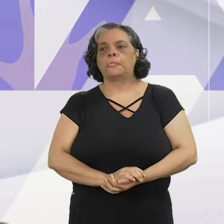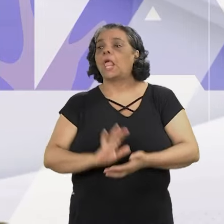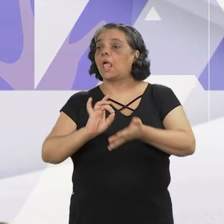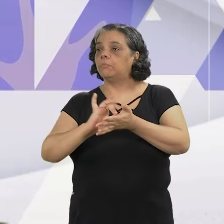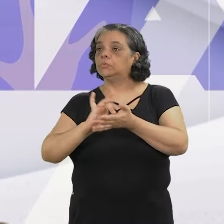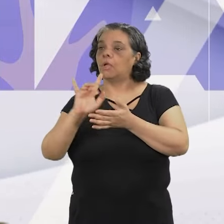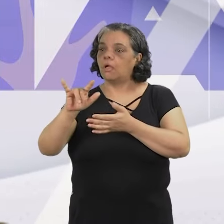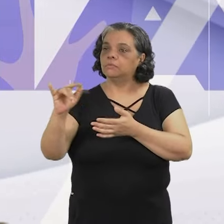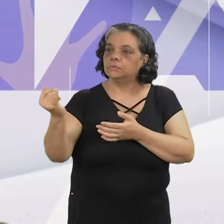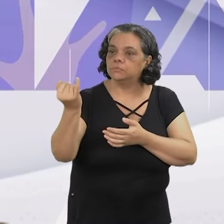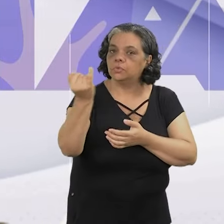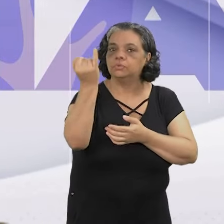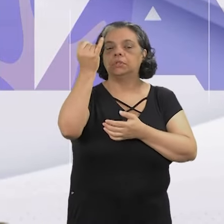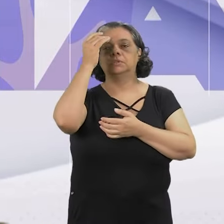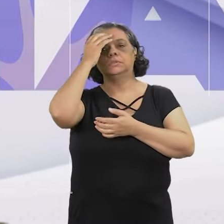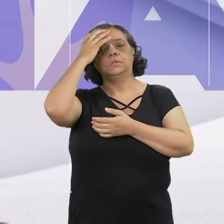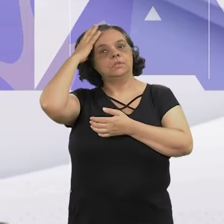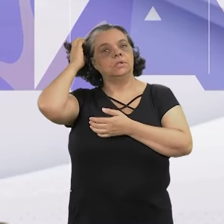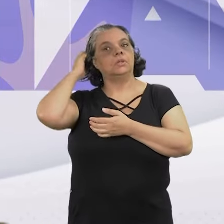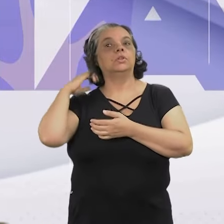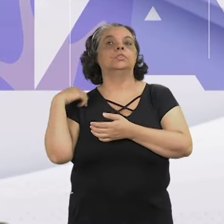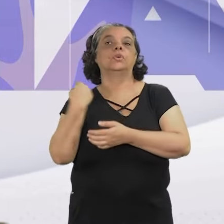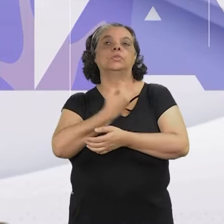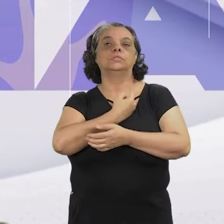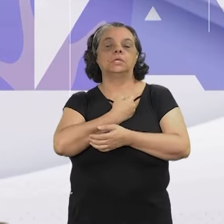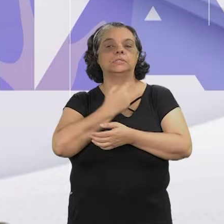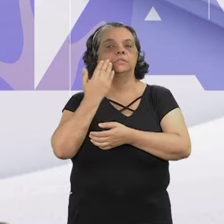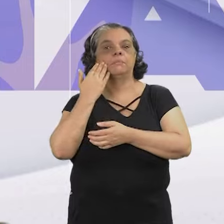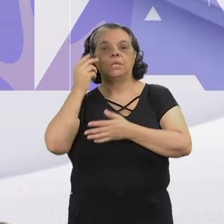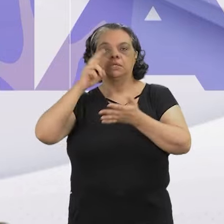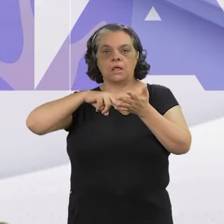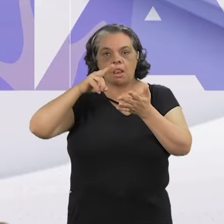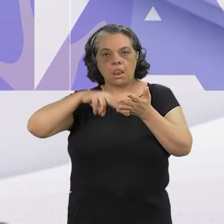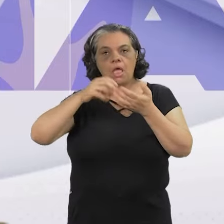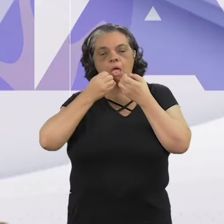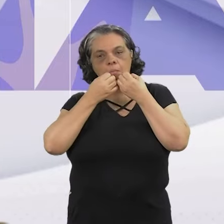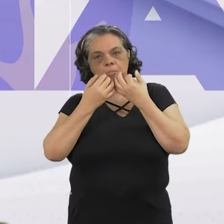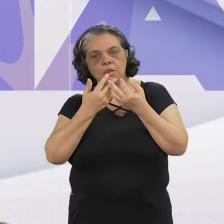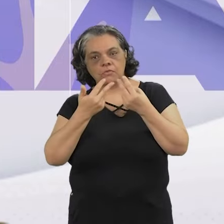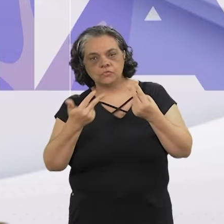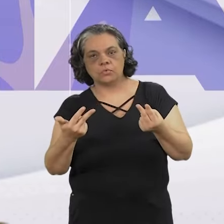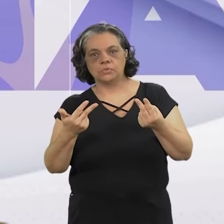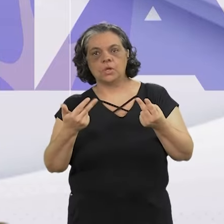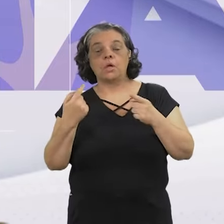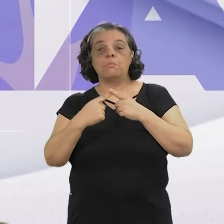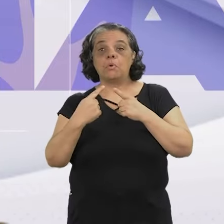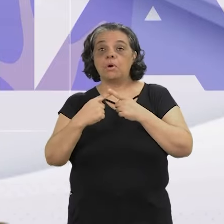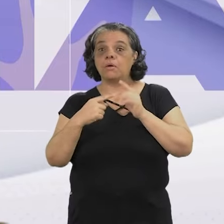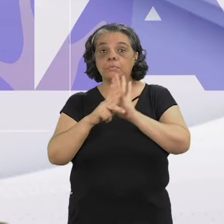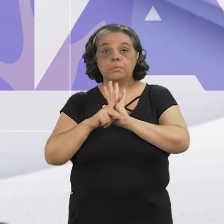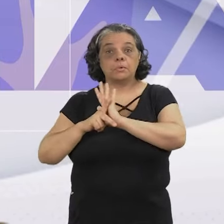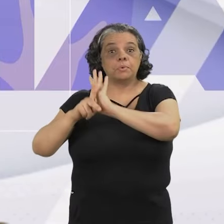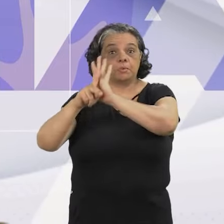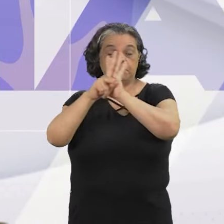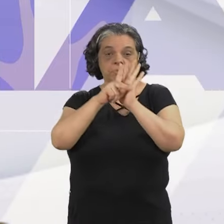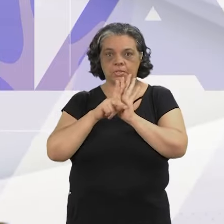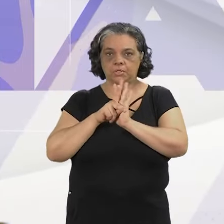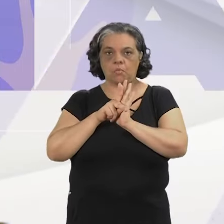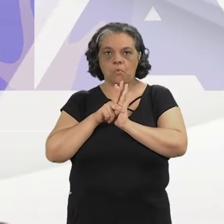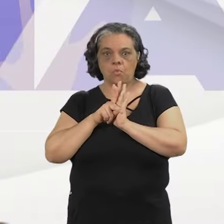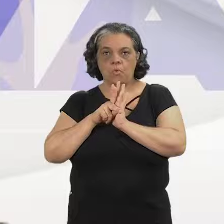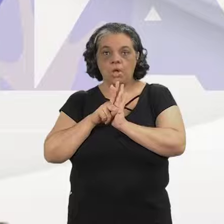é muito importante também a gente ter a concepção de conseguir ler bem as coisas né porque porque muitas vezes se apropriam dessas pautas principalmente